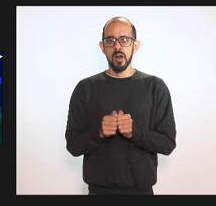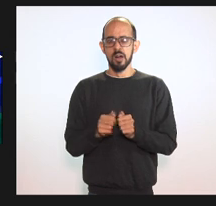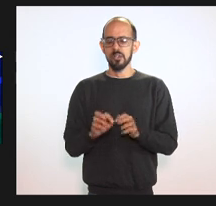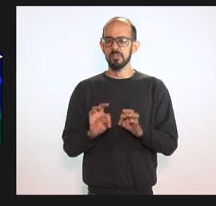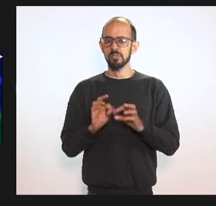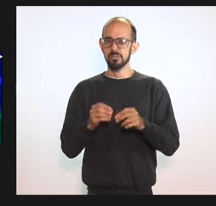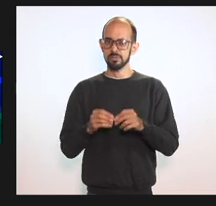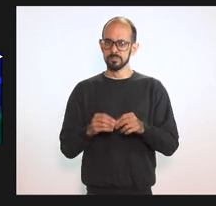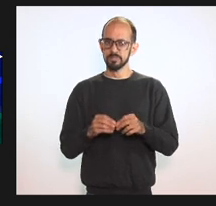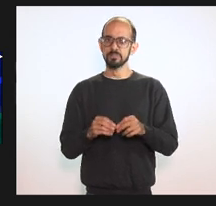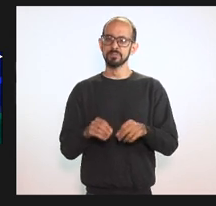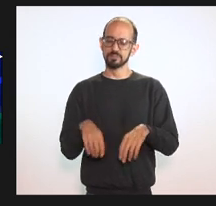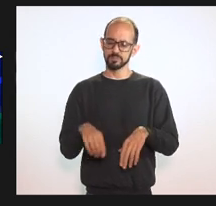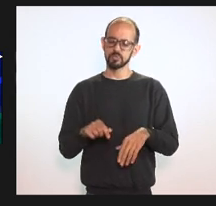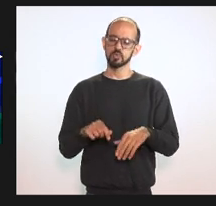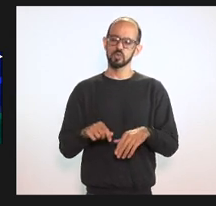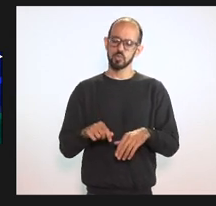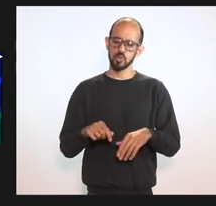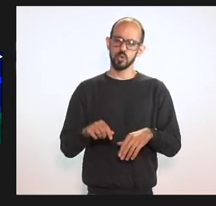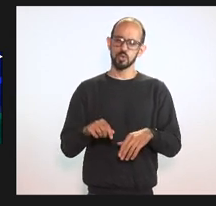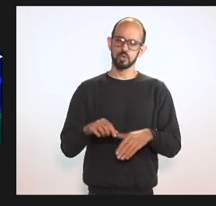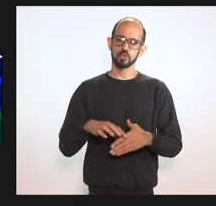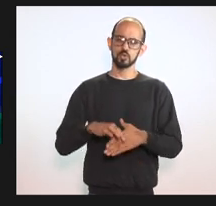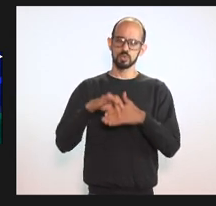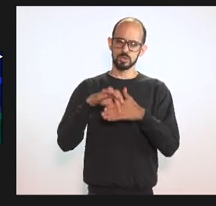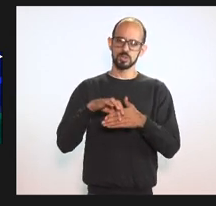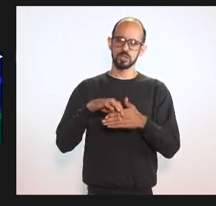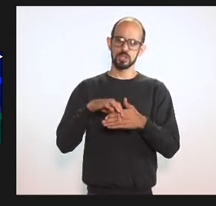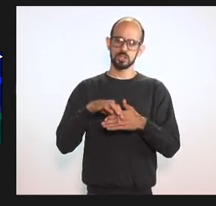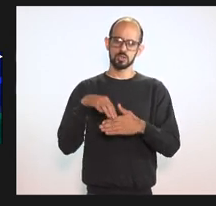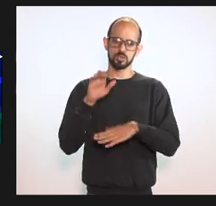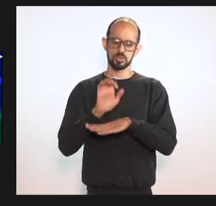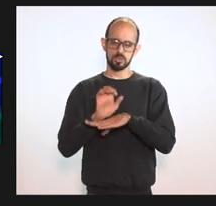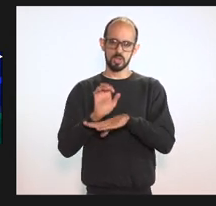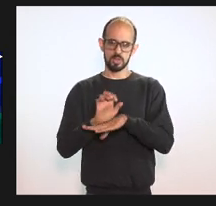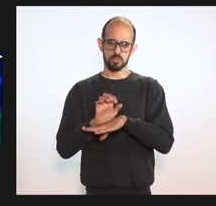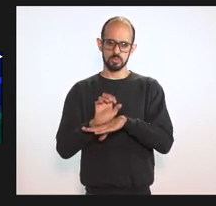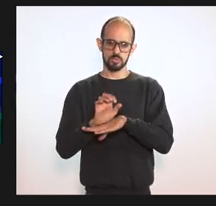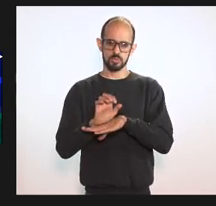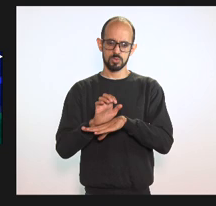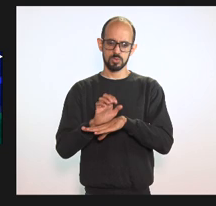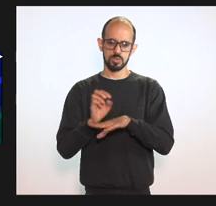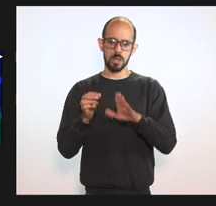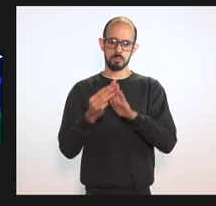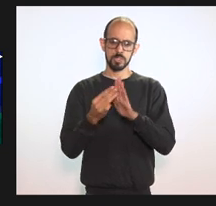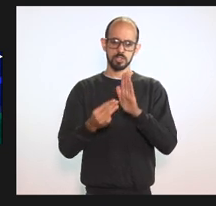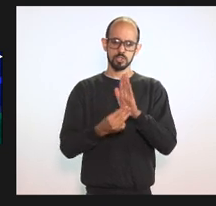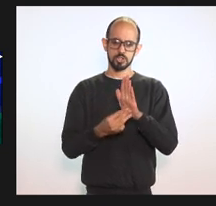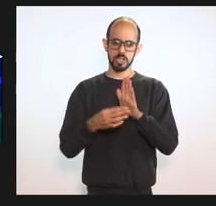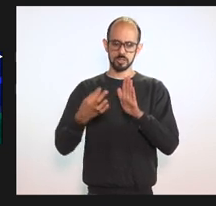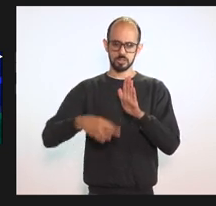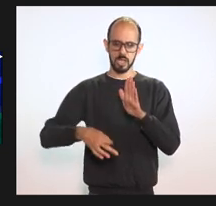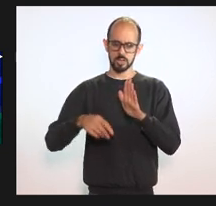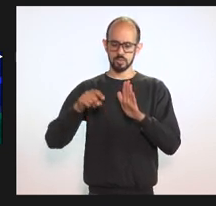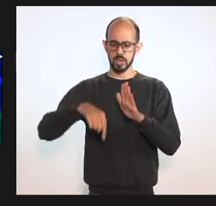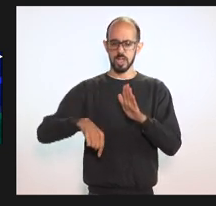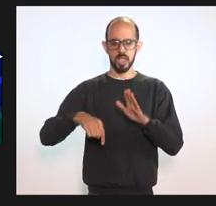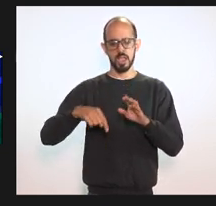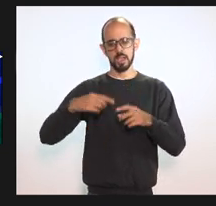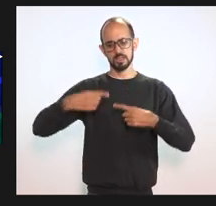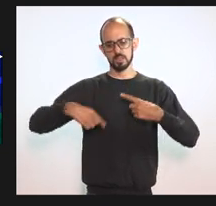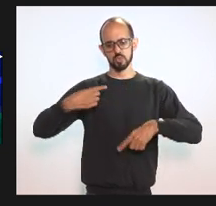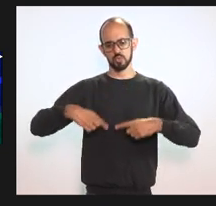estaduais e eu acho que a medida Correta que foi feita foi encaminhada aqui pra dentro dessa casa